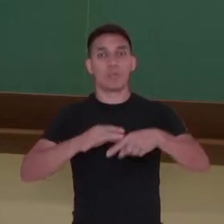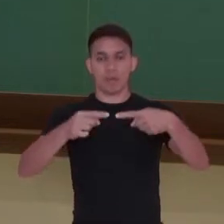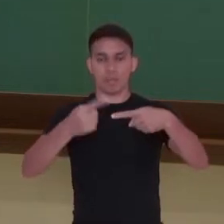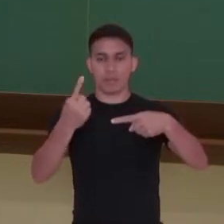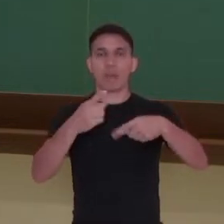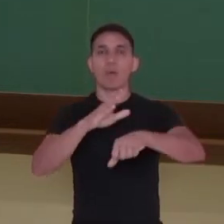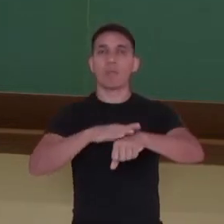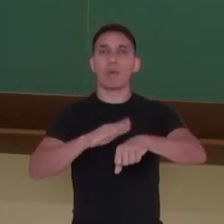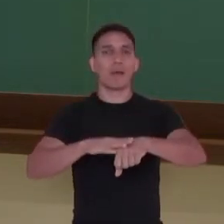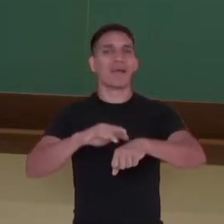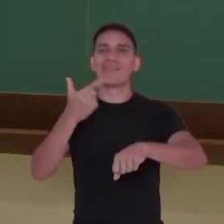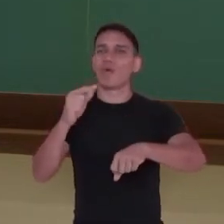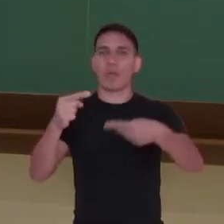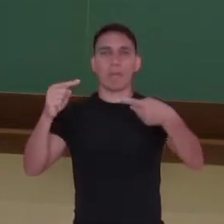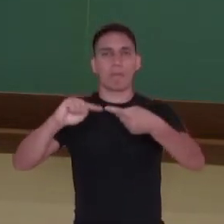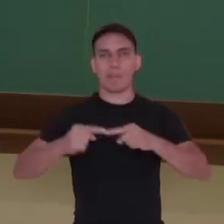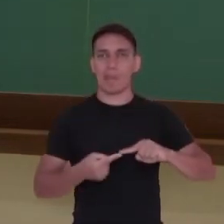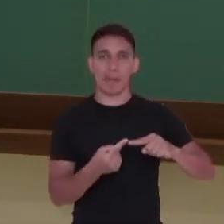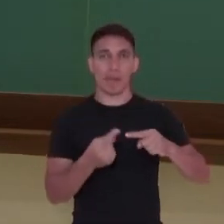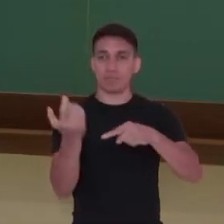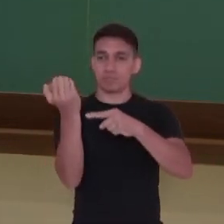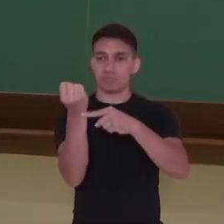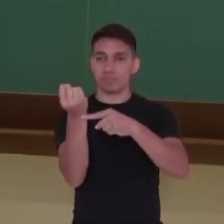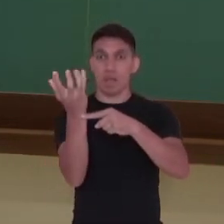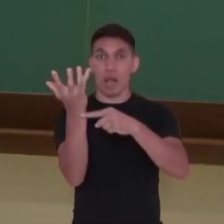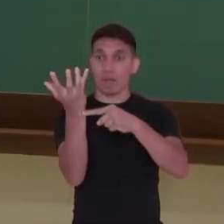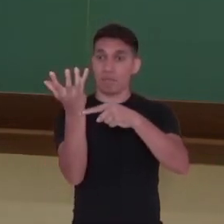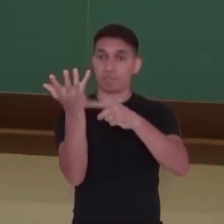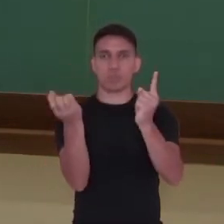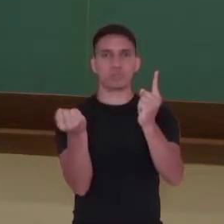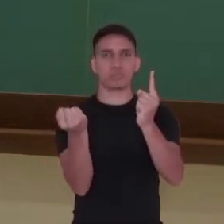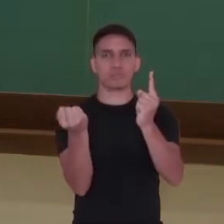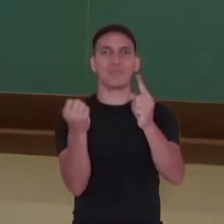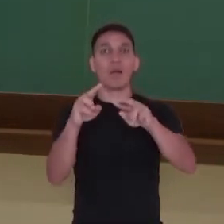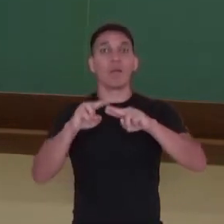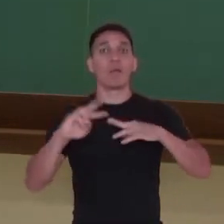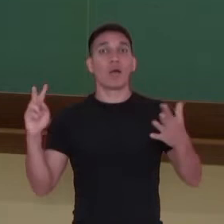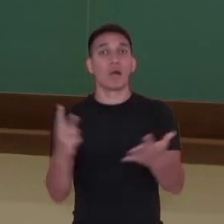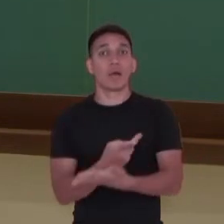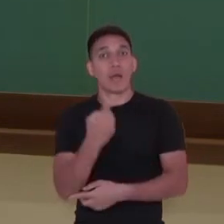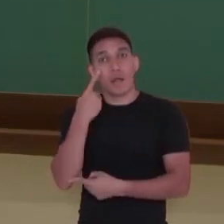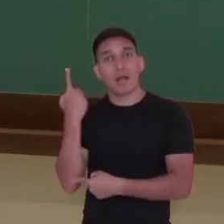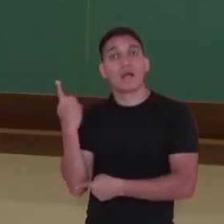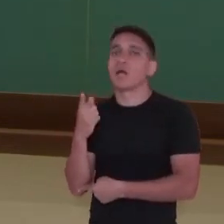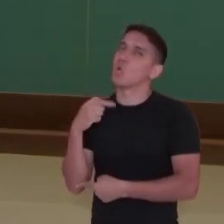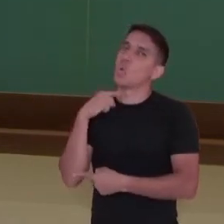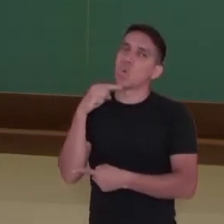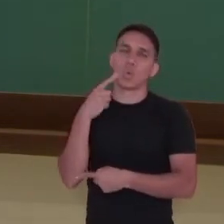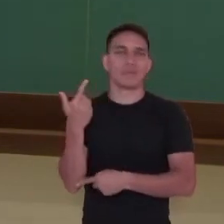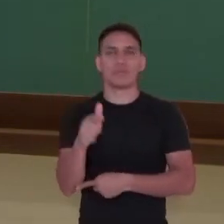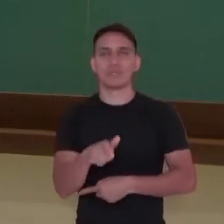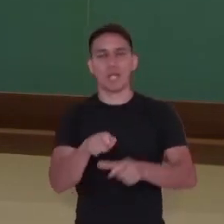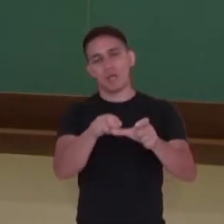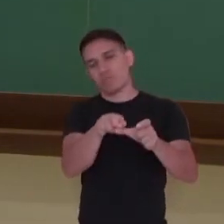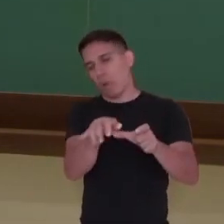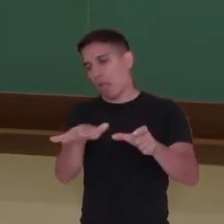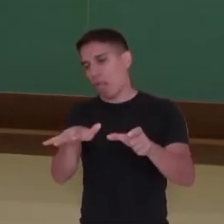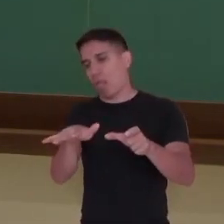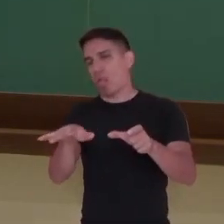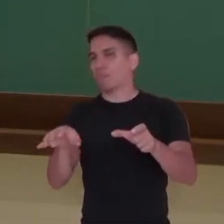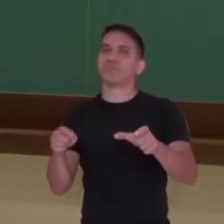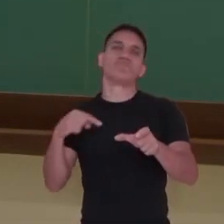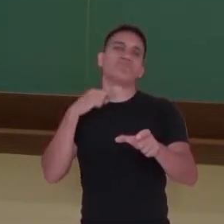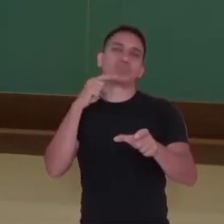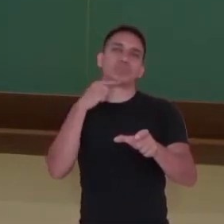componentes não está conectado, desconectou. Portanto, não vai ocorrer a passagem da corrente elétrica,